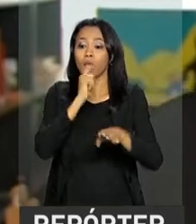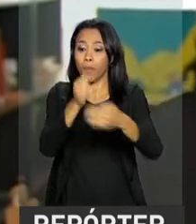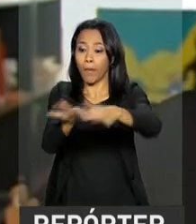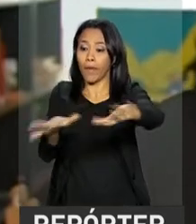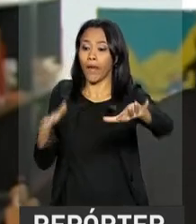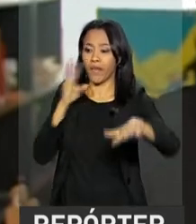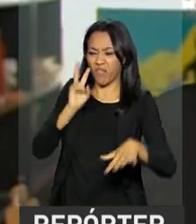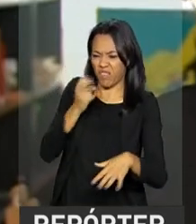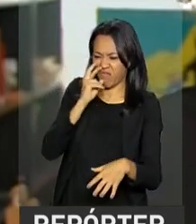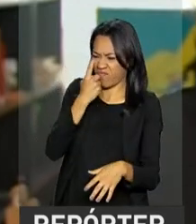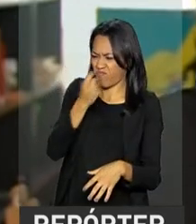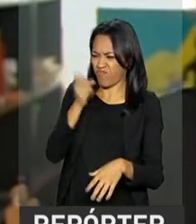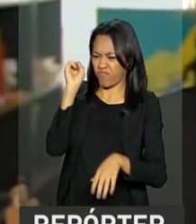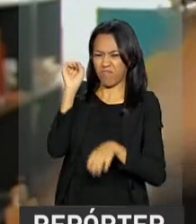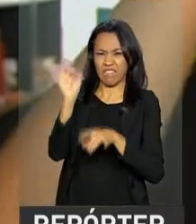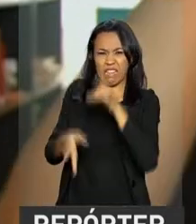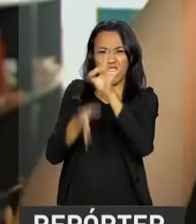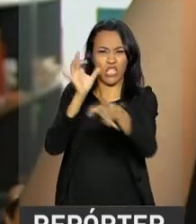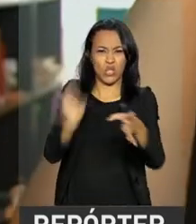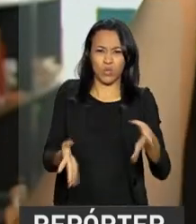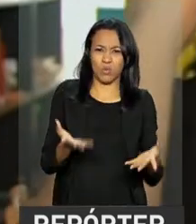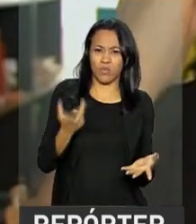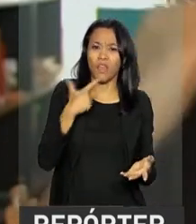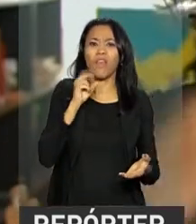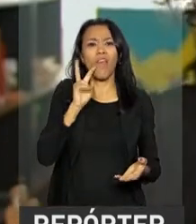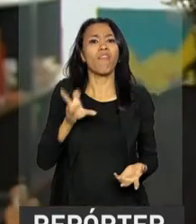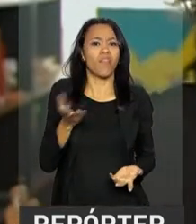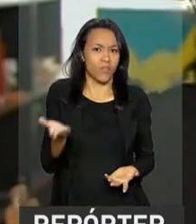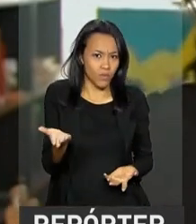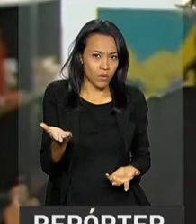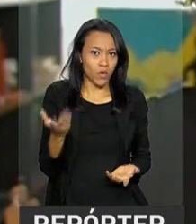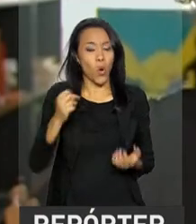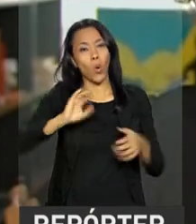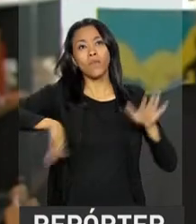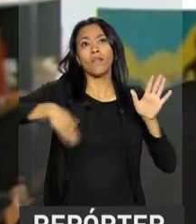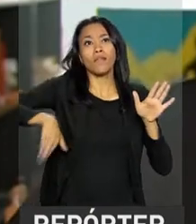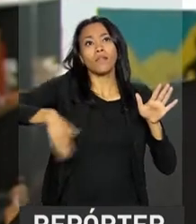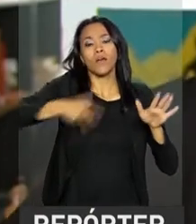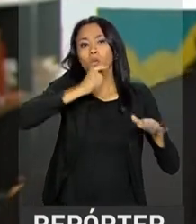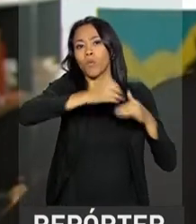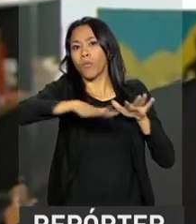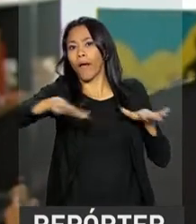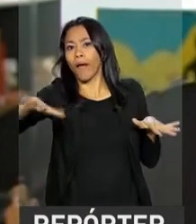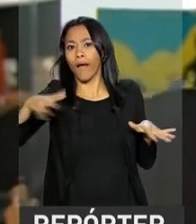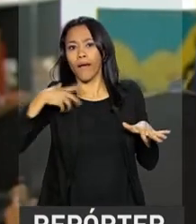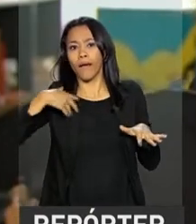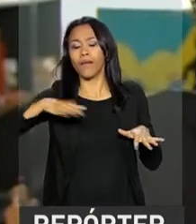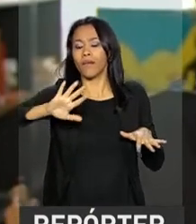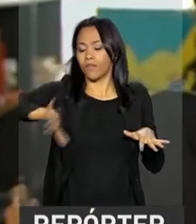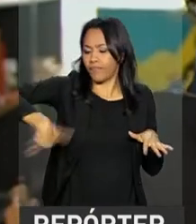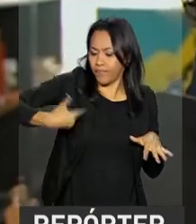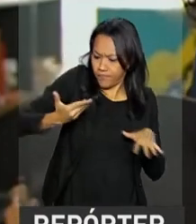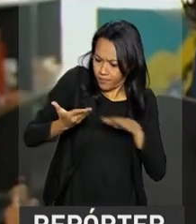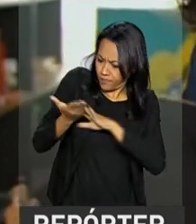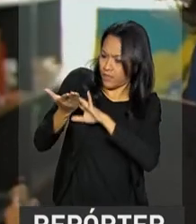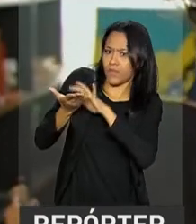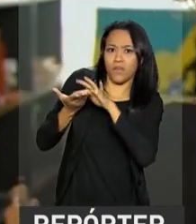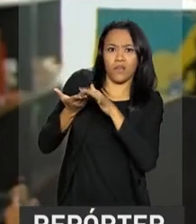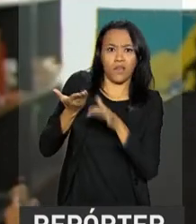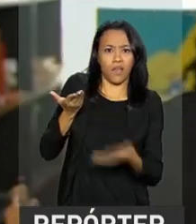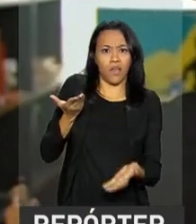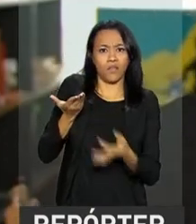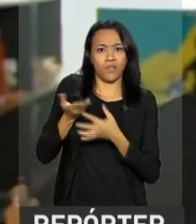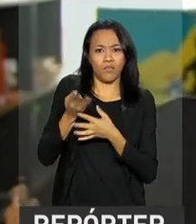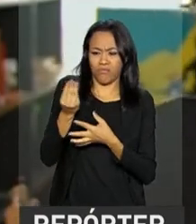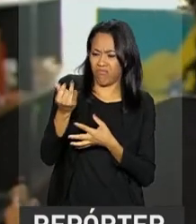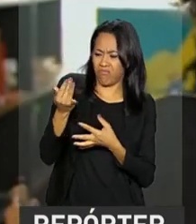encontrar lixo quem é que quer e é tá nadando no mar e ficar passando a mão e aqueles plásticos de canudo